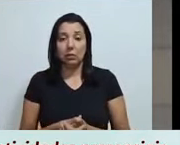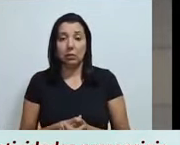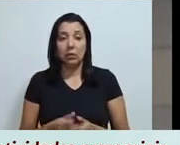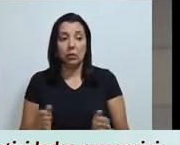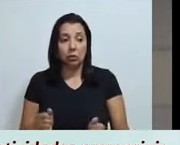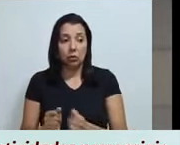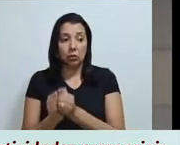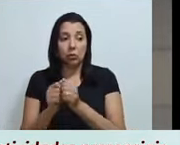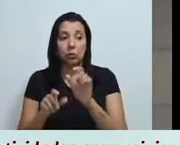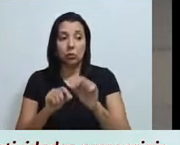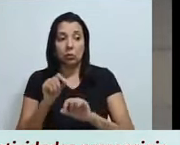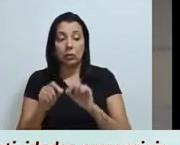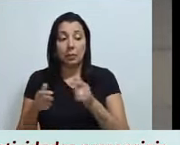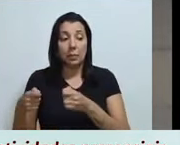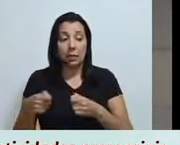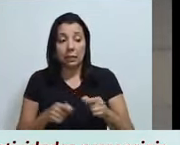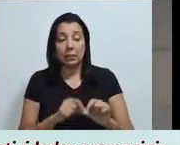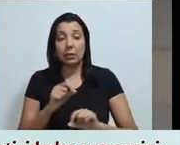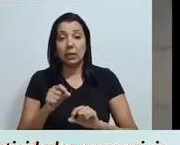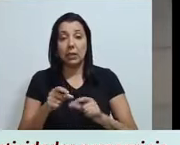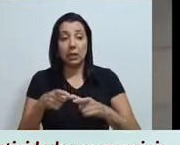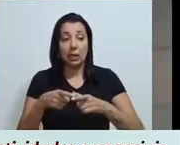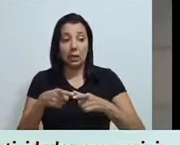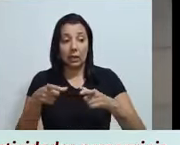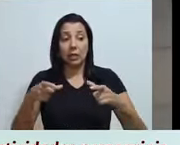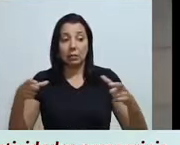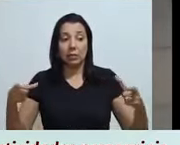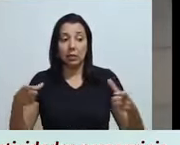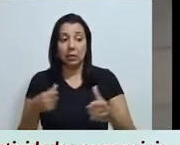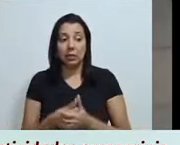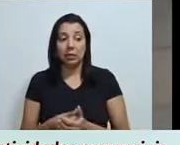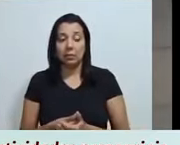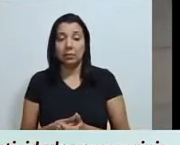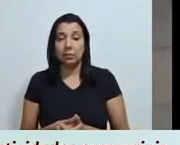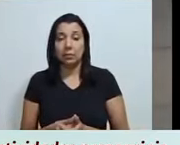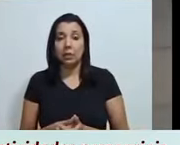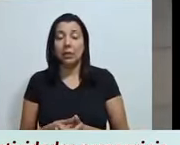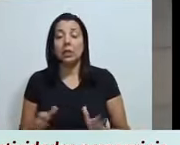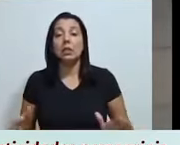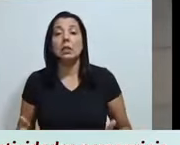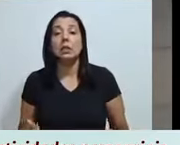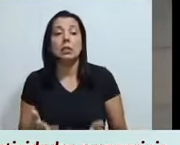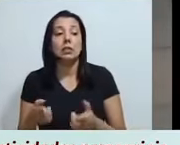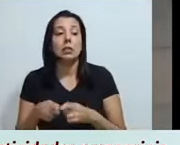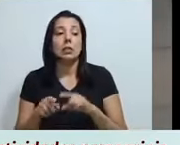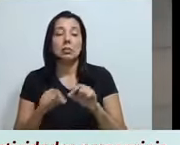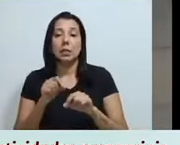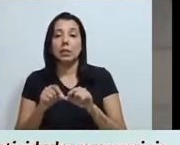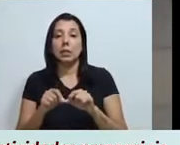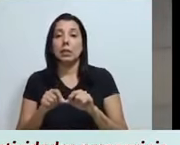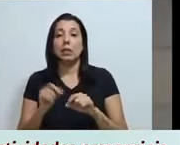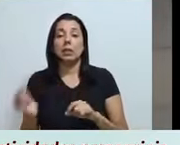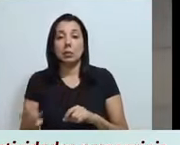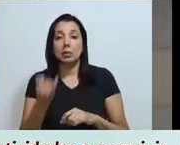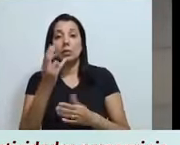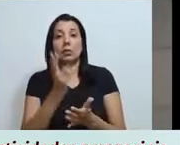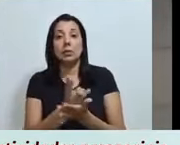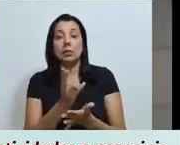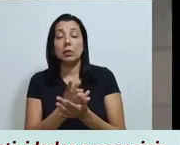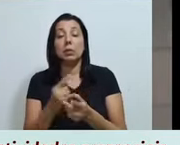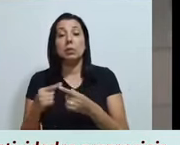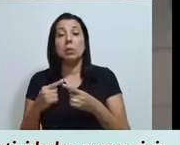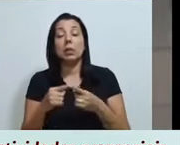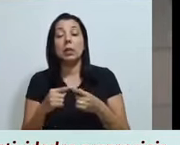precisa ampliar essa frente, e aí a iniciativa do Simpro é muito importante, porque é a ampliação de